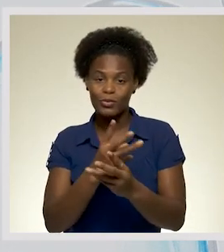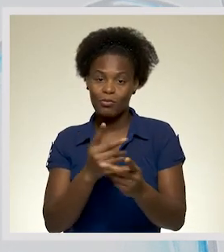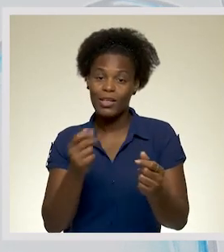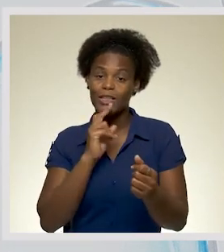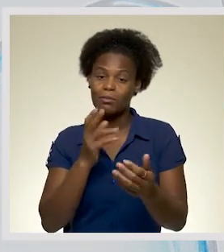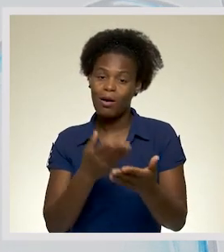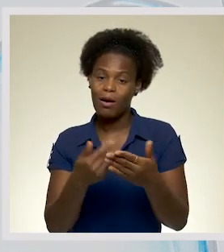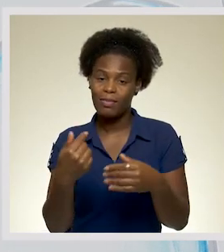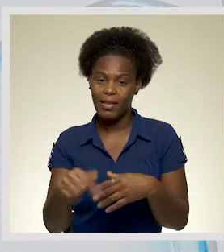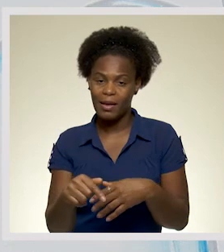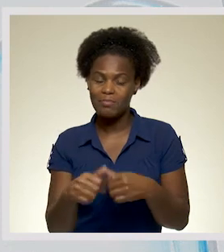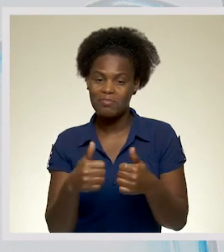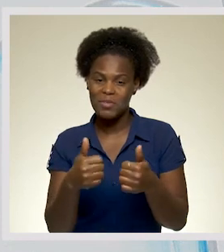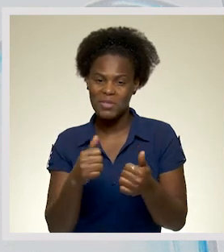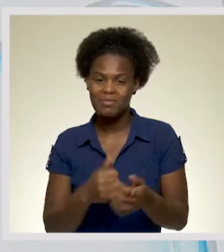resposta correta.